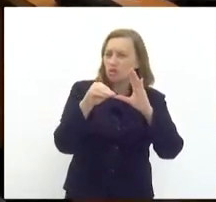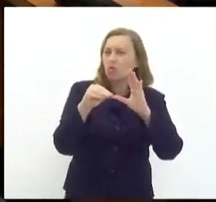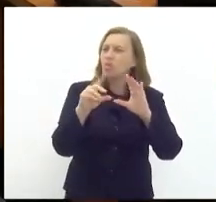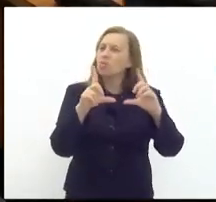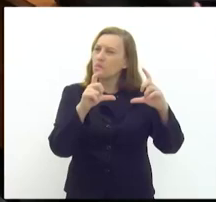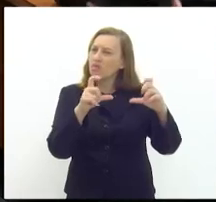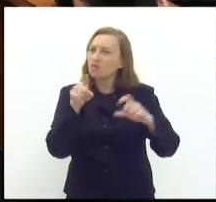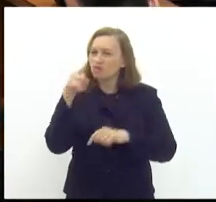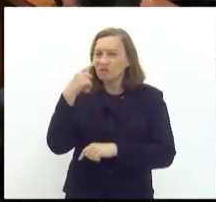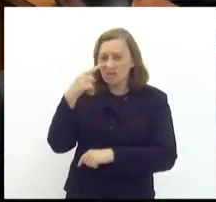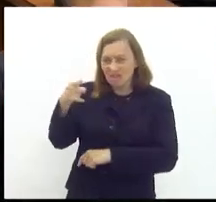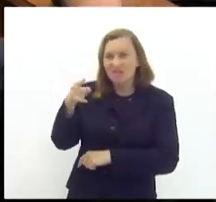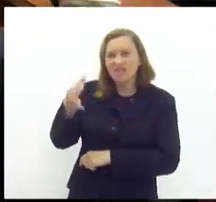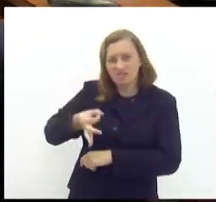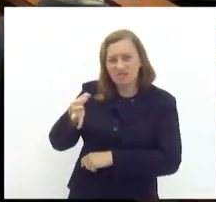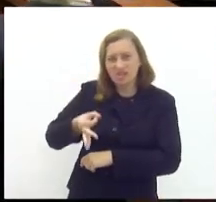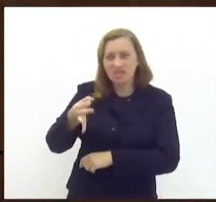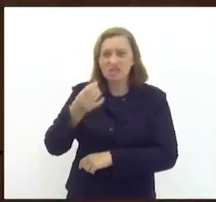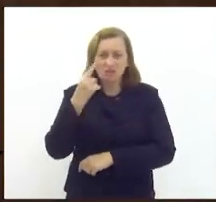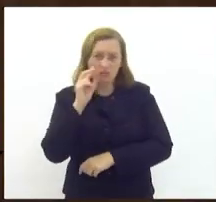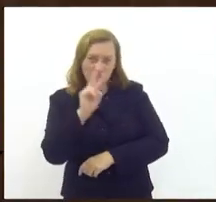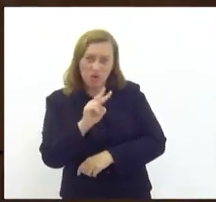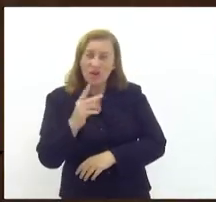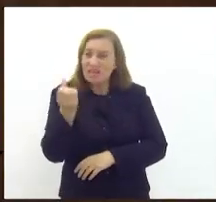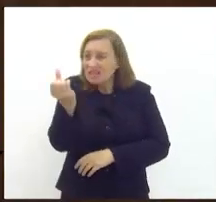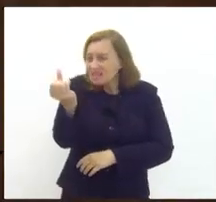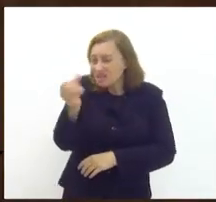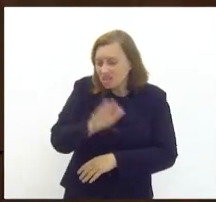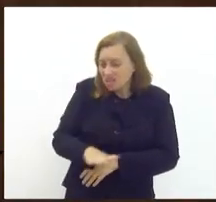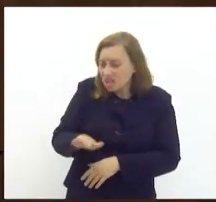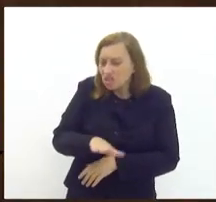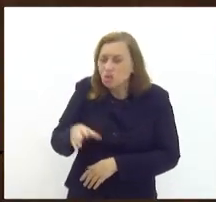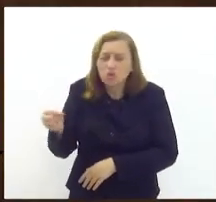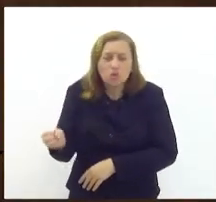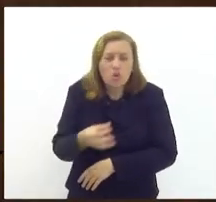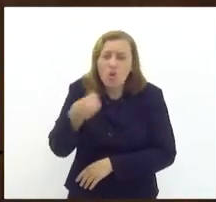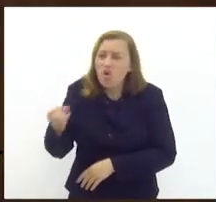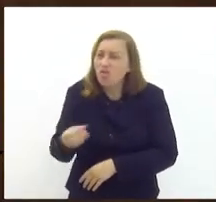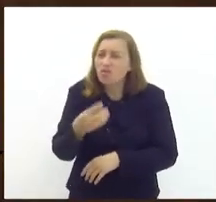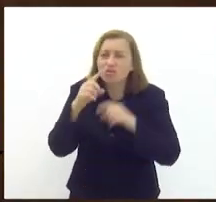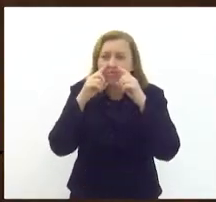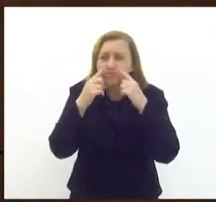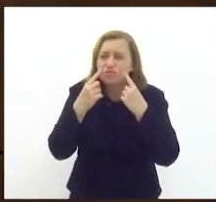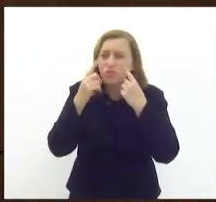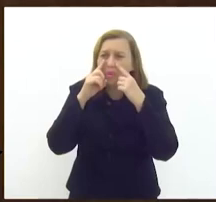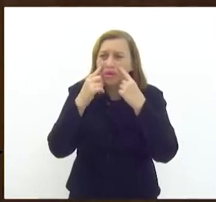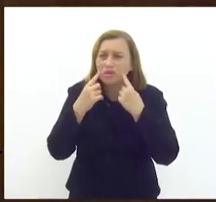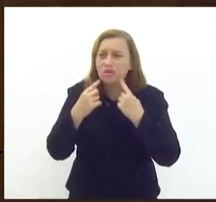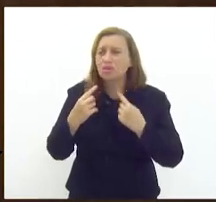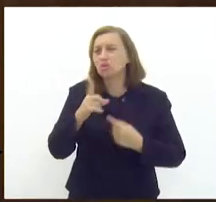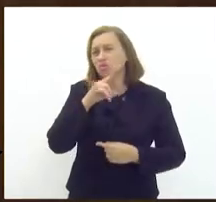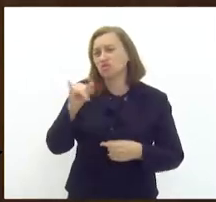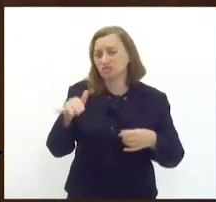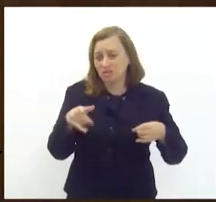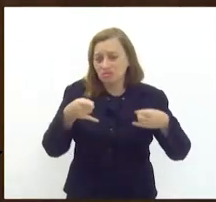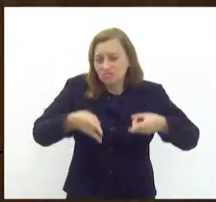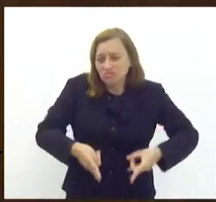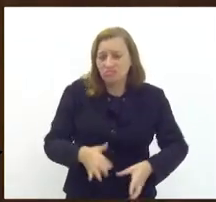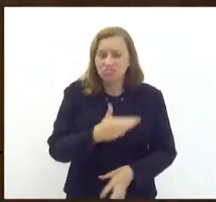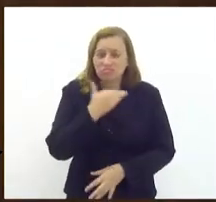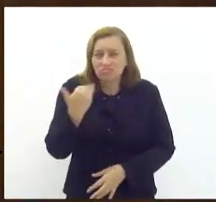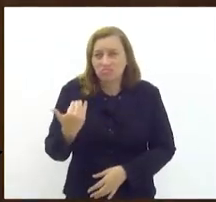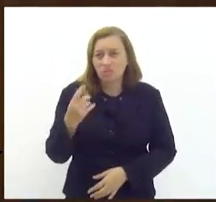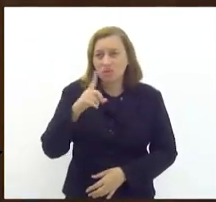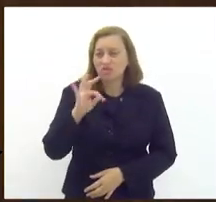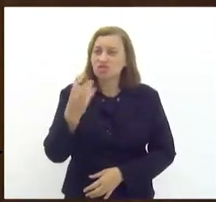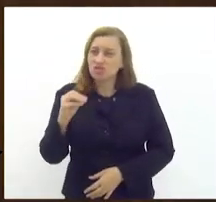Com certeza viu de seis crianças muito novinhas chorando no dia do enterro do Tiago e a Marina